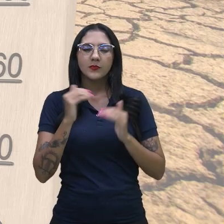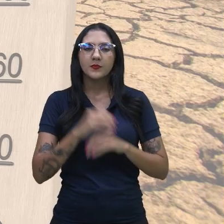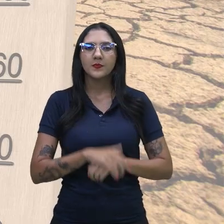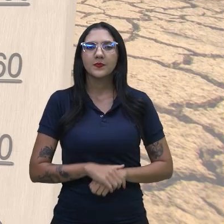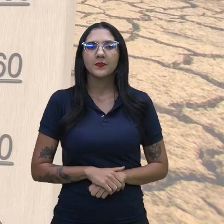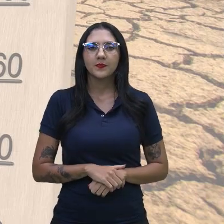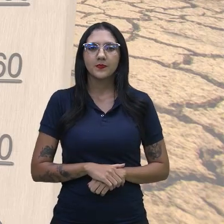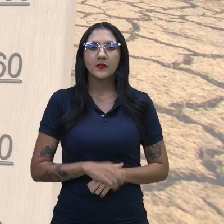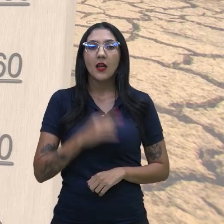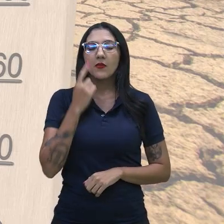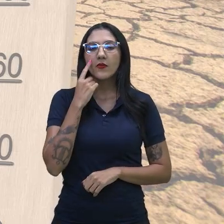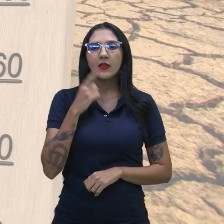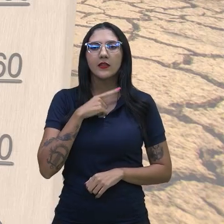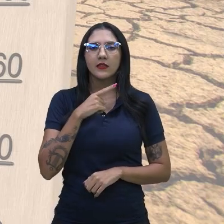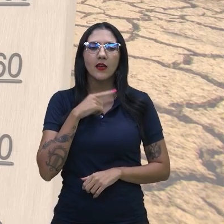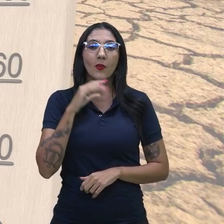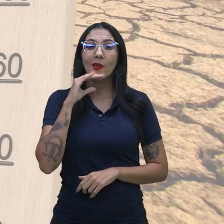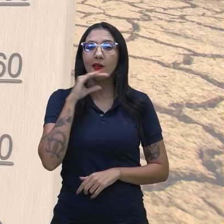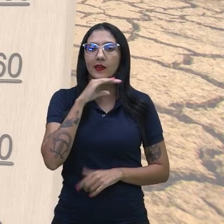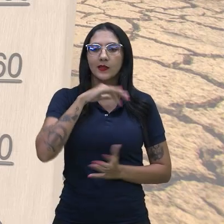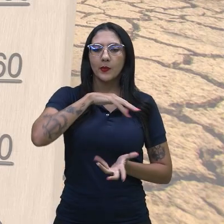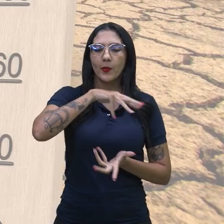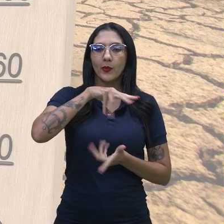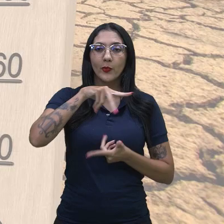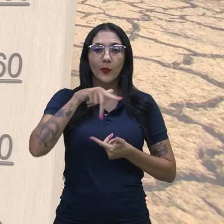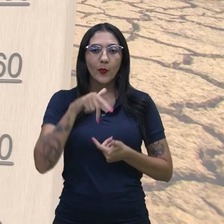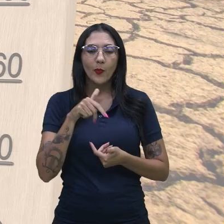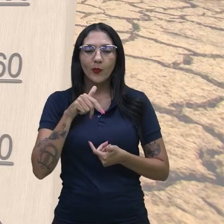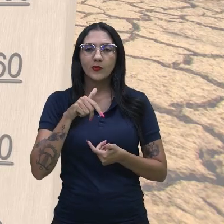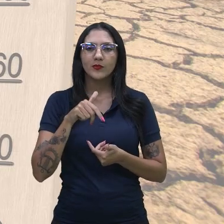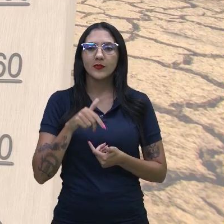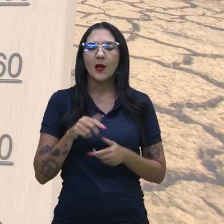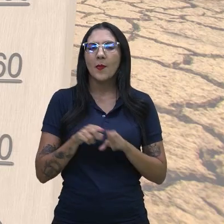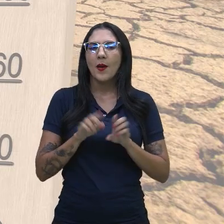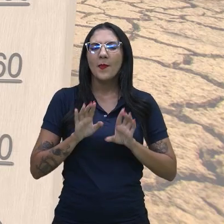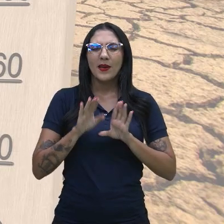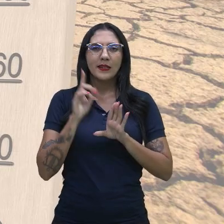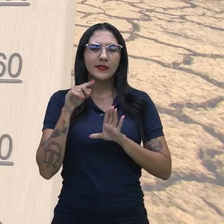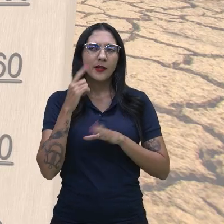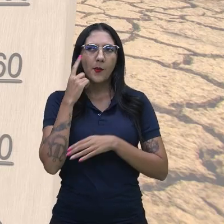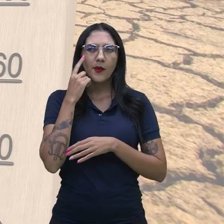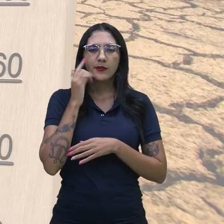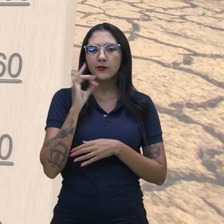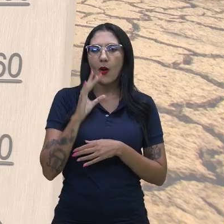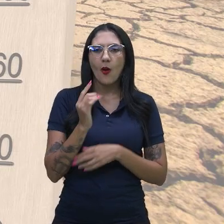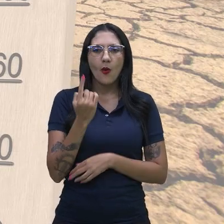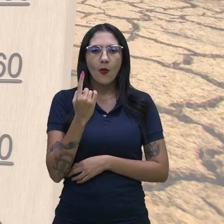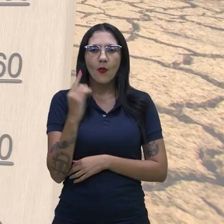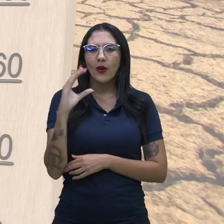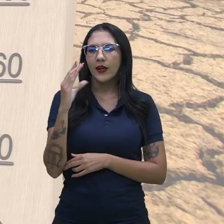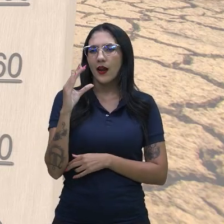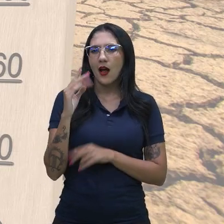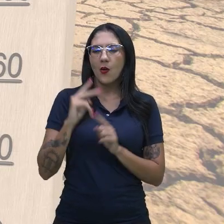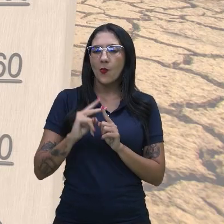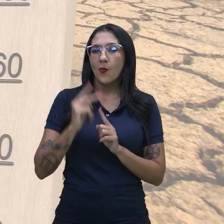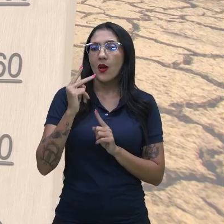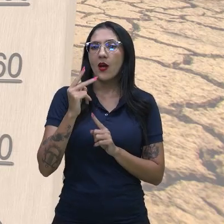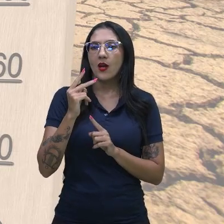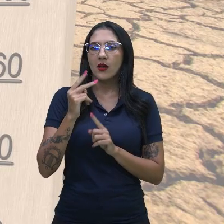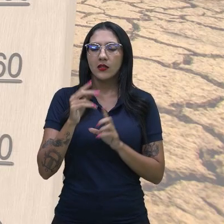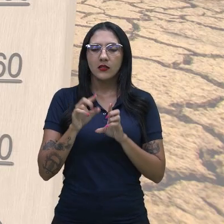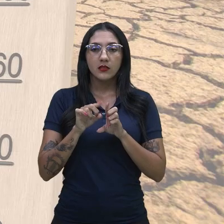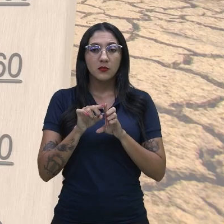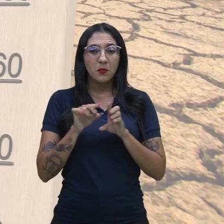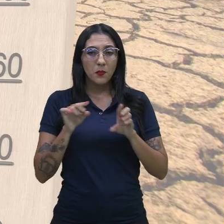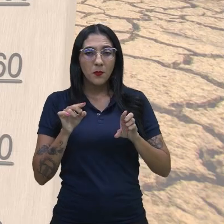temos aí a questão do aquecimento global, né? Muitas pessoas falam, aumentou apenas 1 grau ali a temperatura da Terra. Mas isso